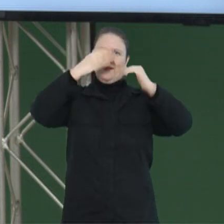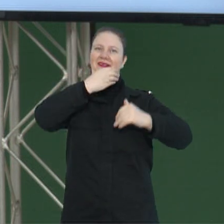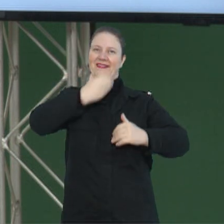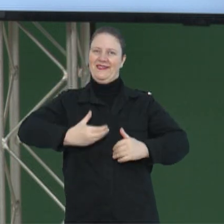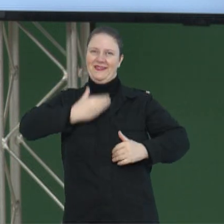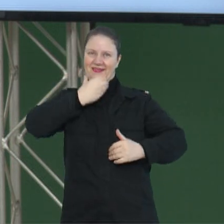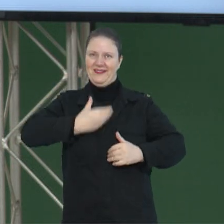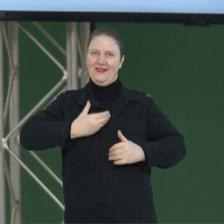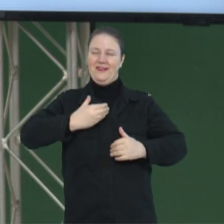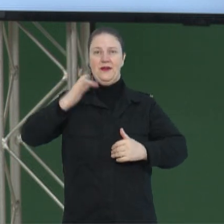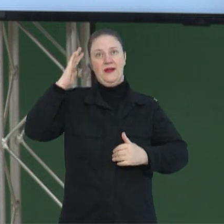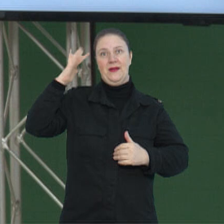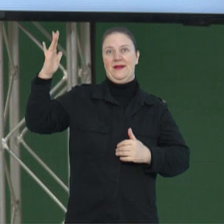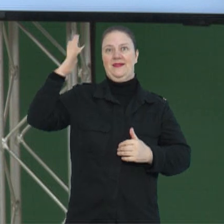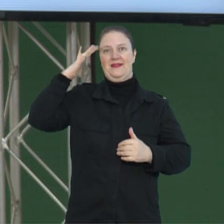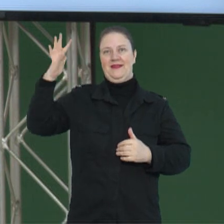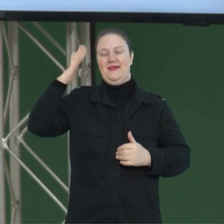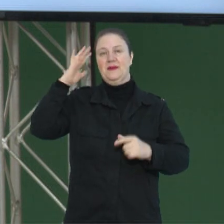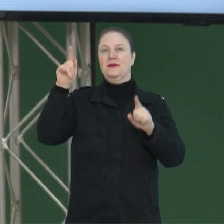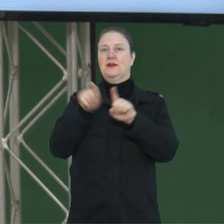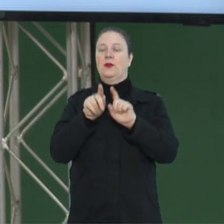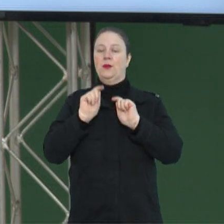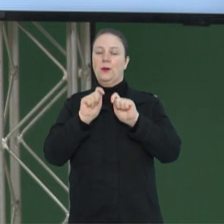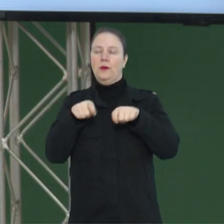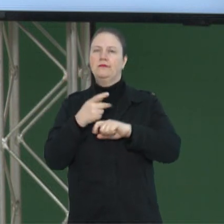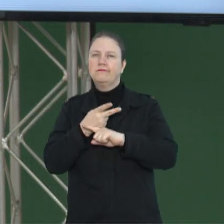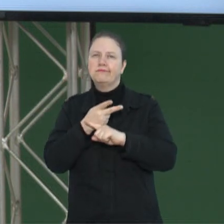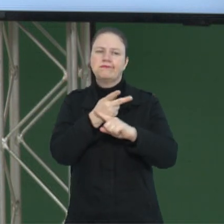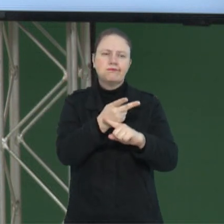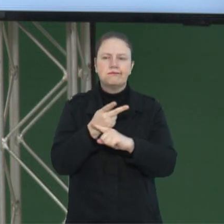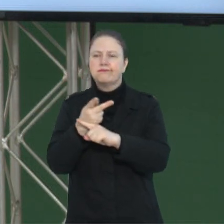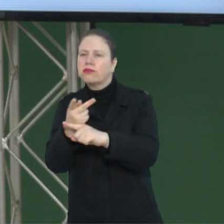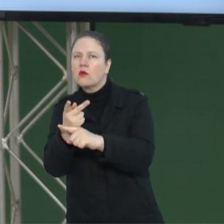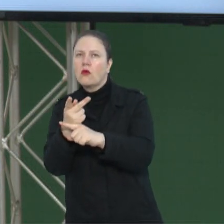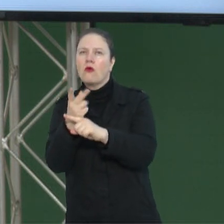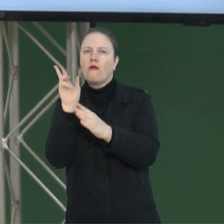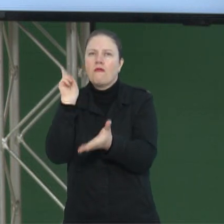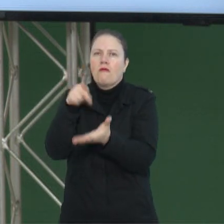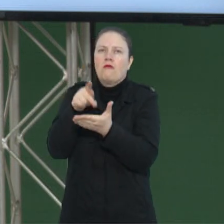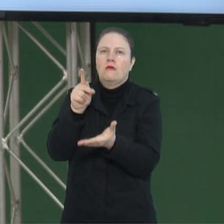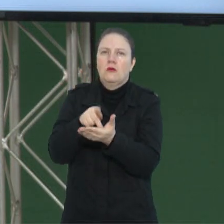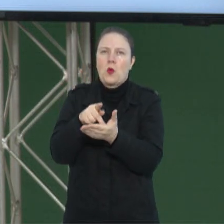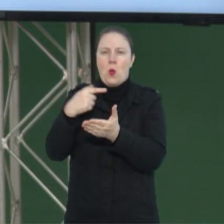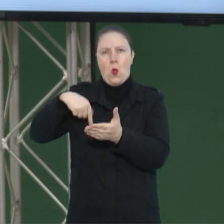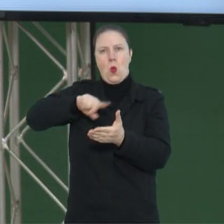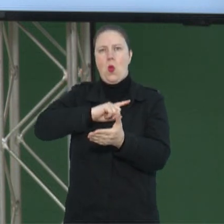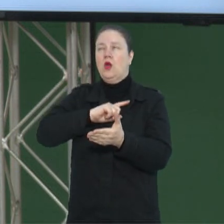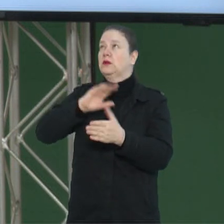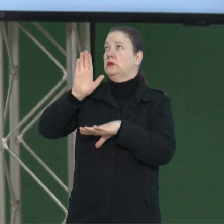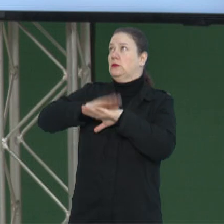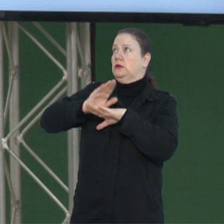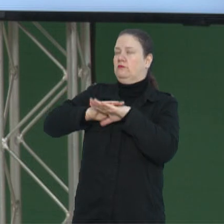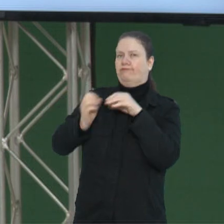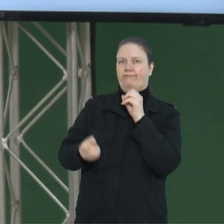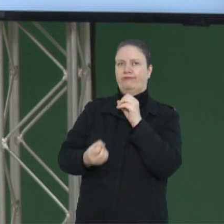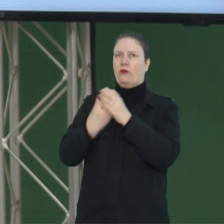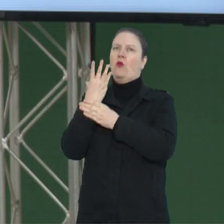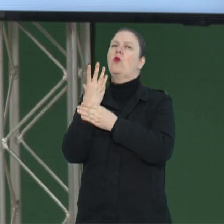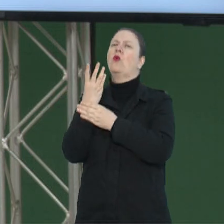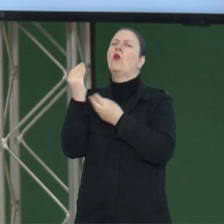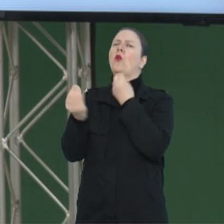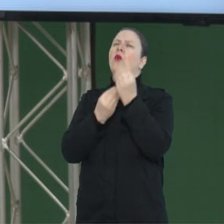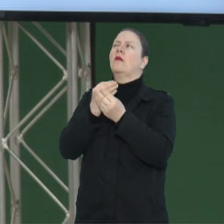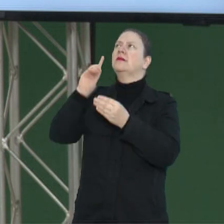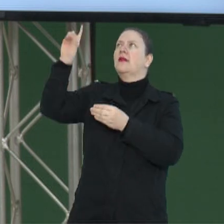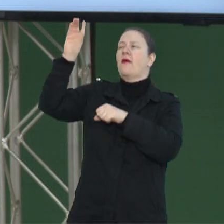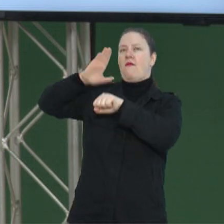iluminação de Santo Agostinho, essa ideia de que nós podemos alcançar a verdade porque somos criaturas, né, criadas por Deus e temos a possibilidade de alcançar a verdade